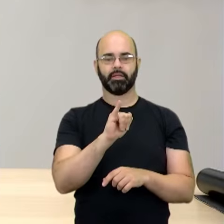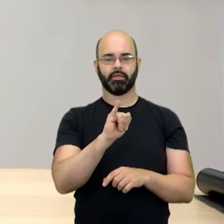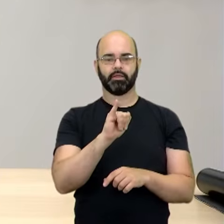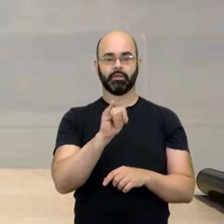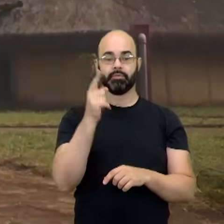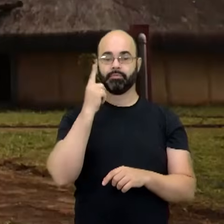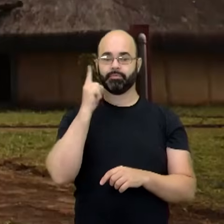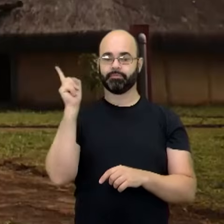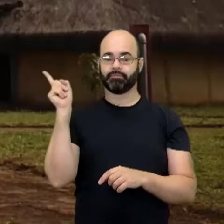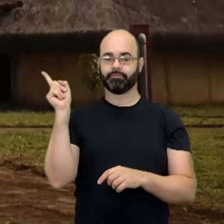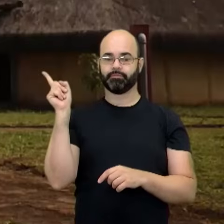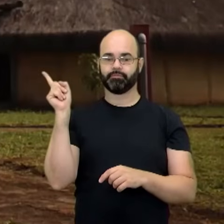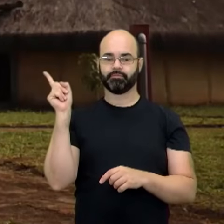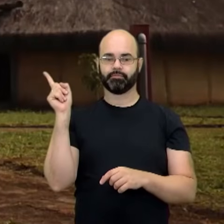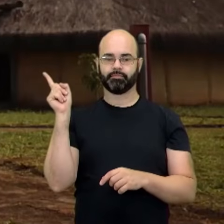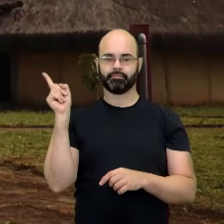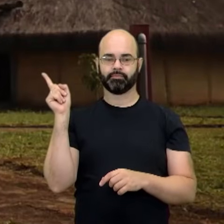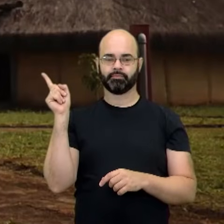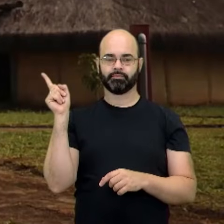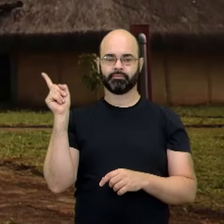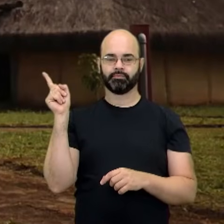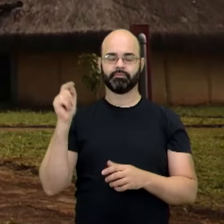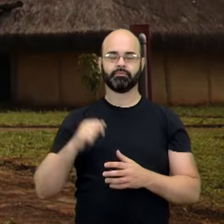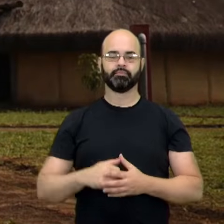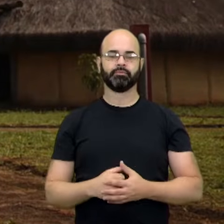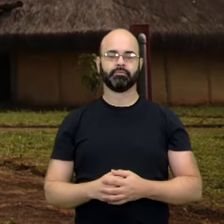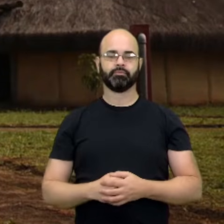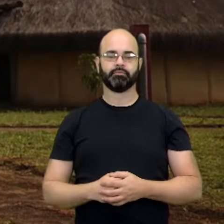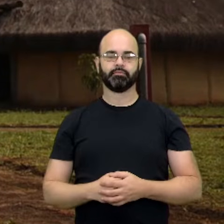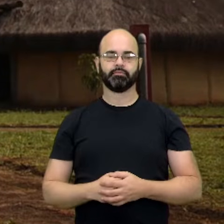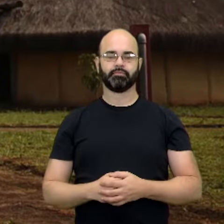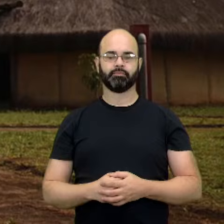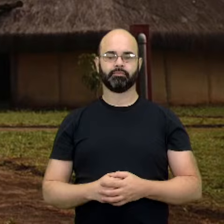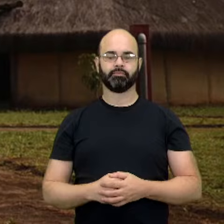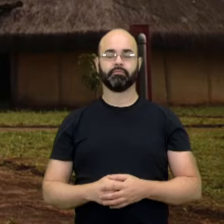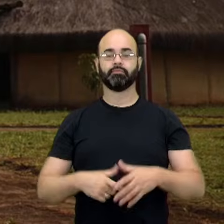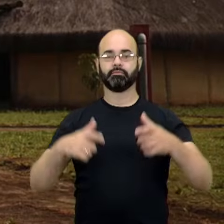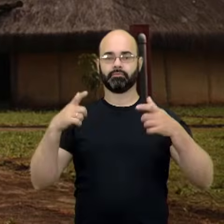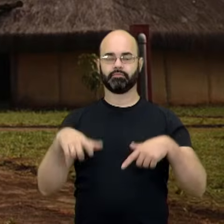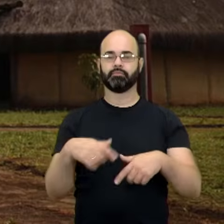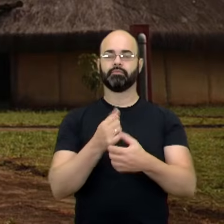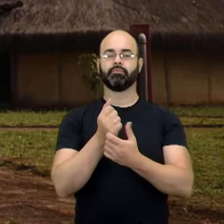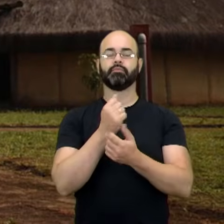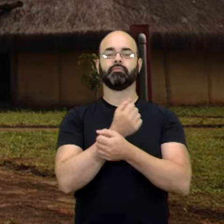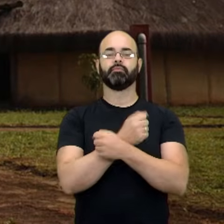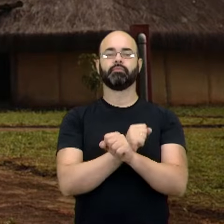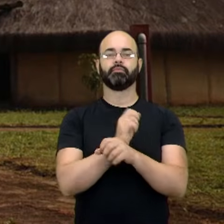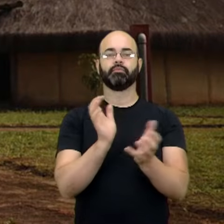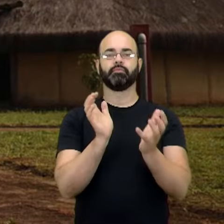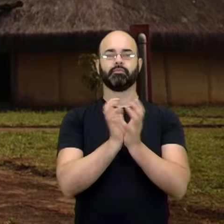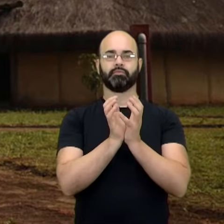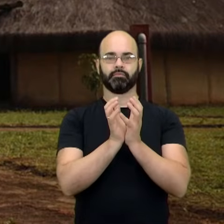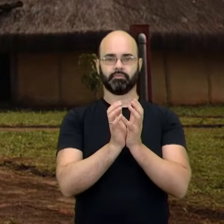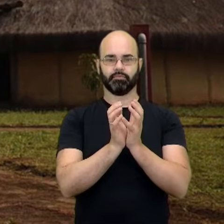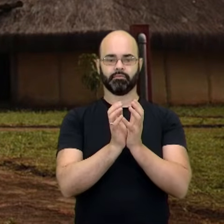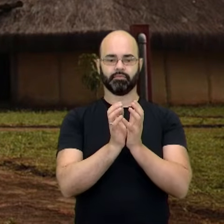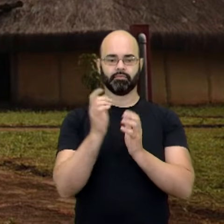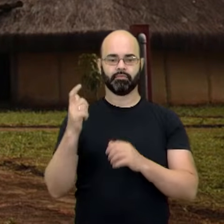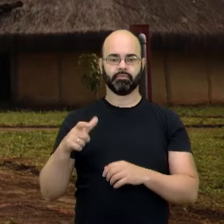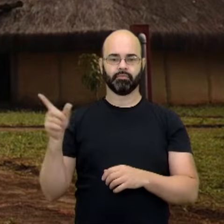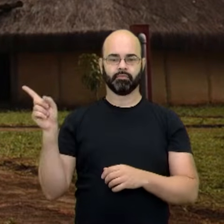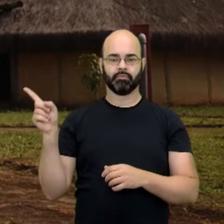dá uma olhadinha. Vocês estão vendo aí na tela uma sede de um quilombo, está bem? Uma sede de um